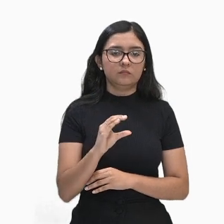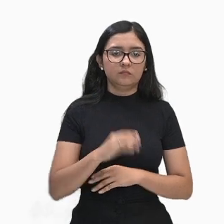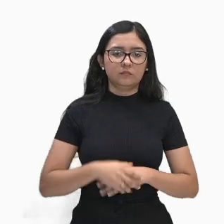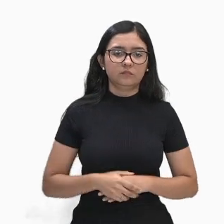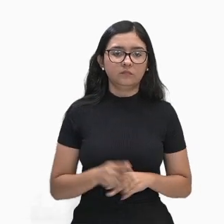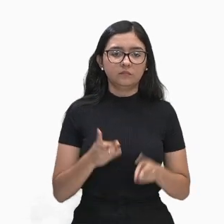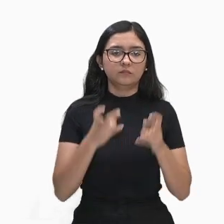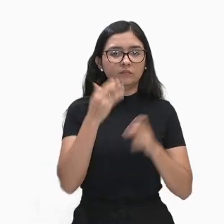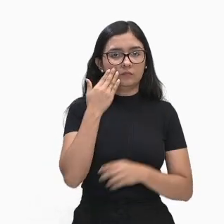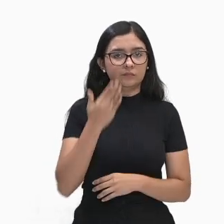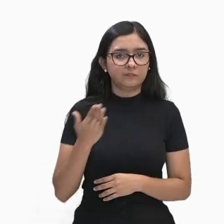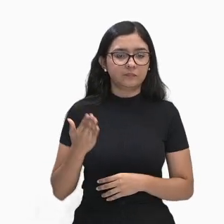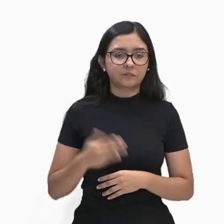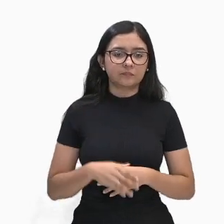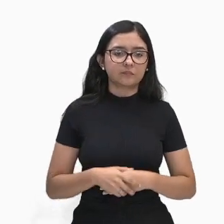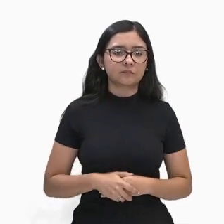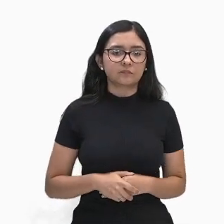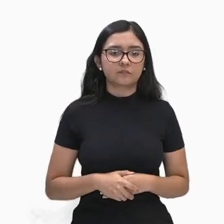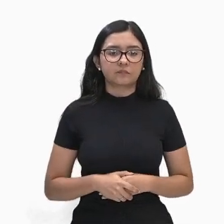1,6